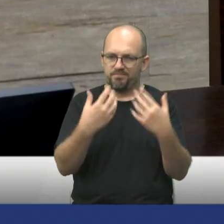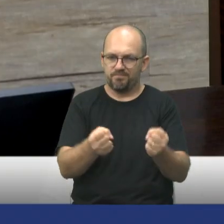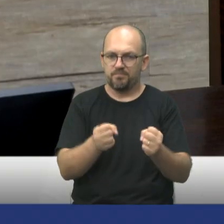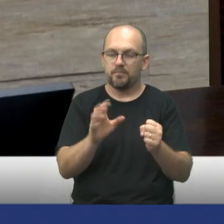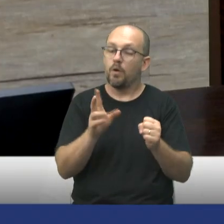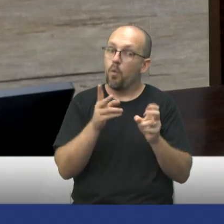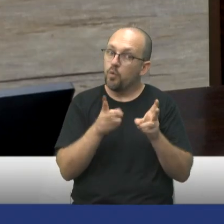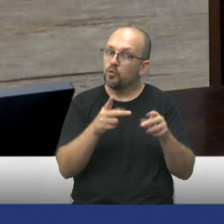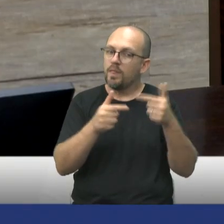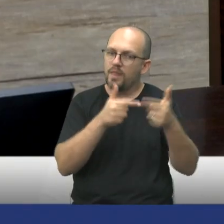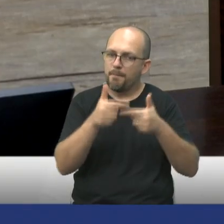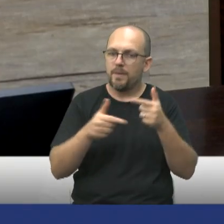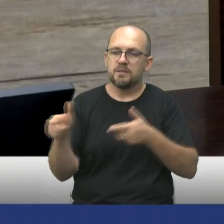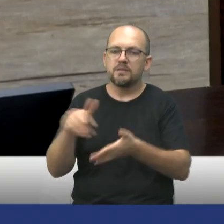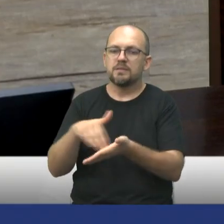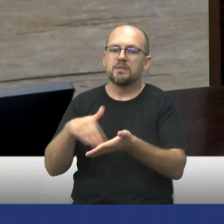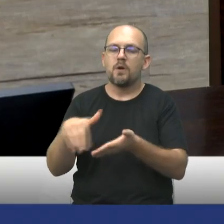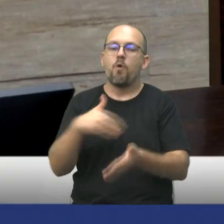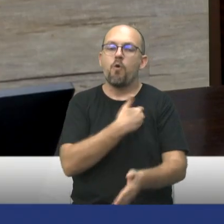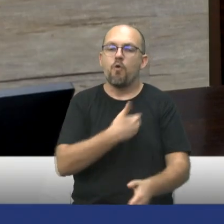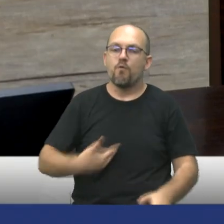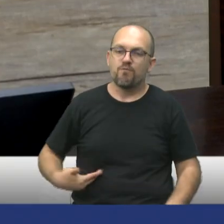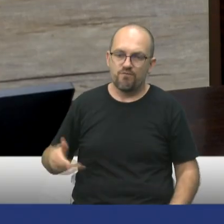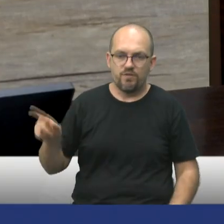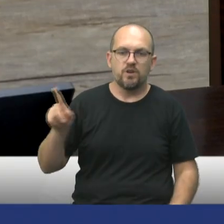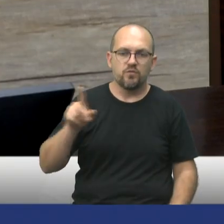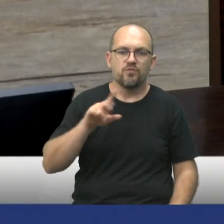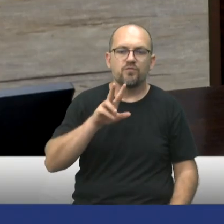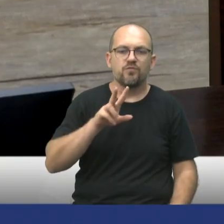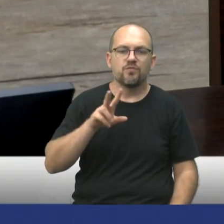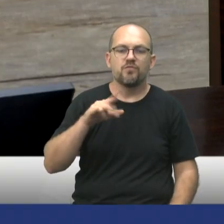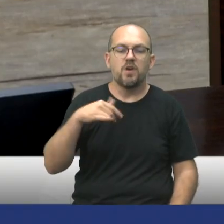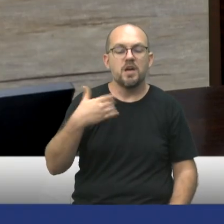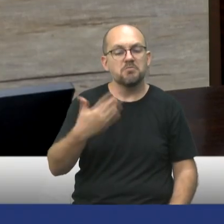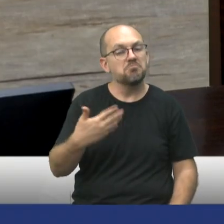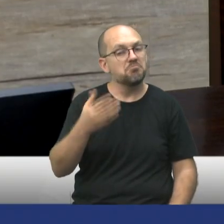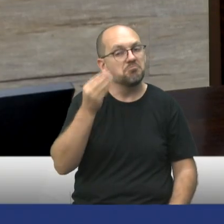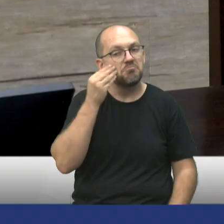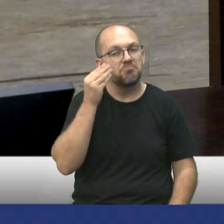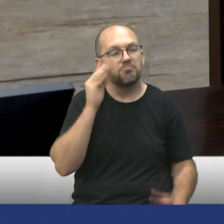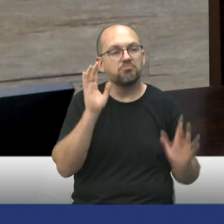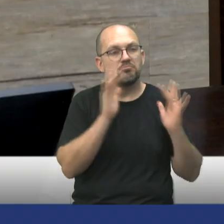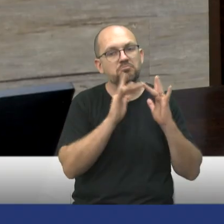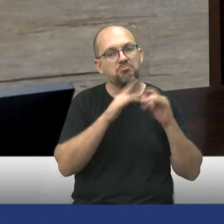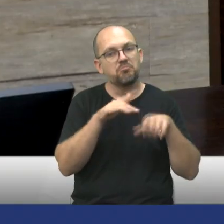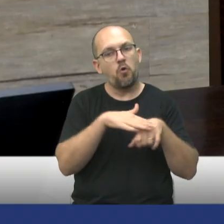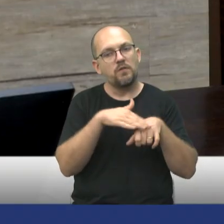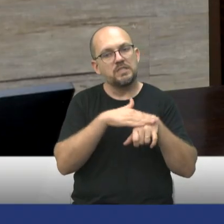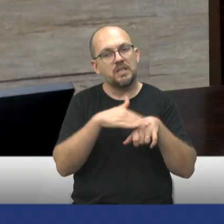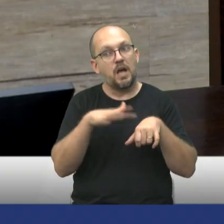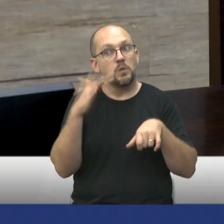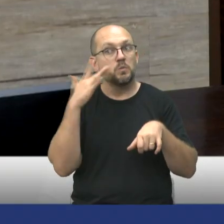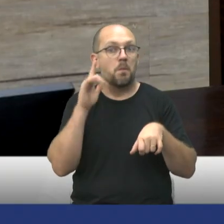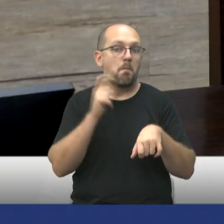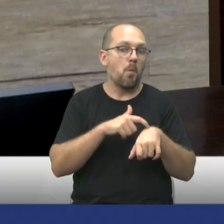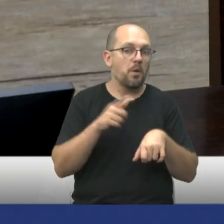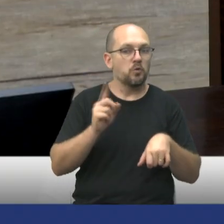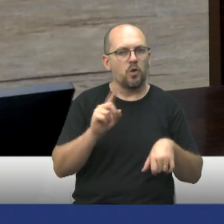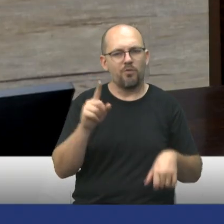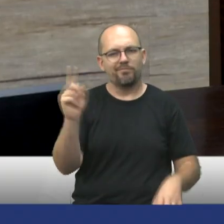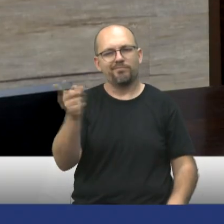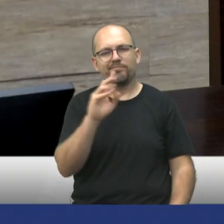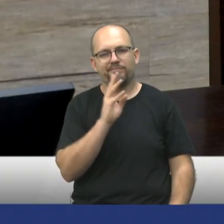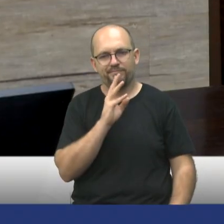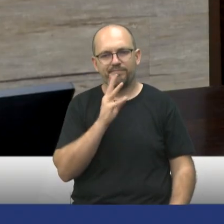né? O secretário de governo deve ter tentado falar, não sei se foi o momento ou não, todos vocês